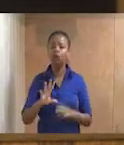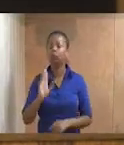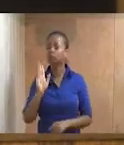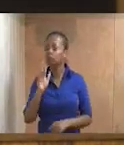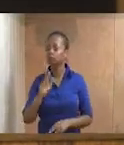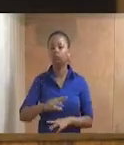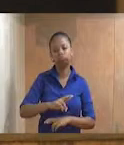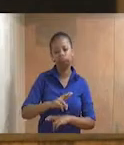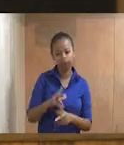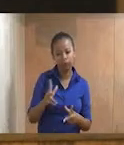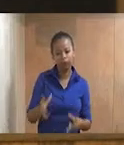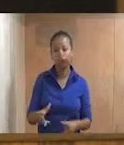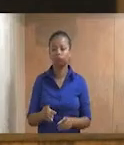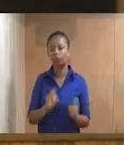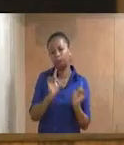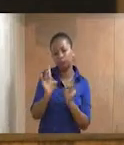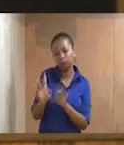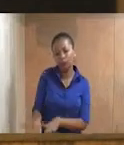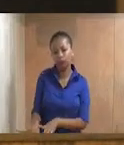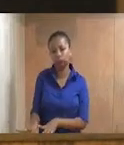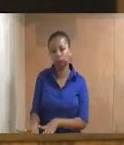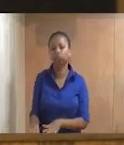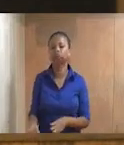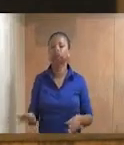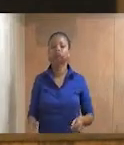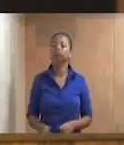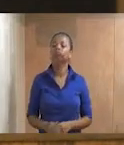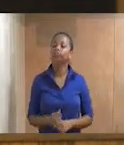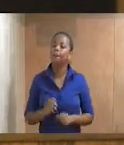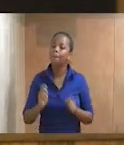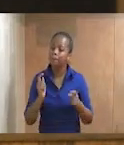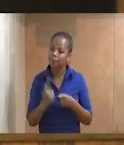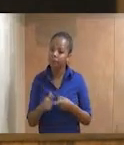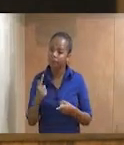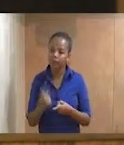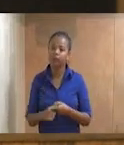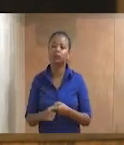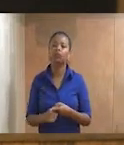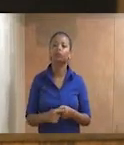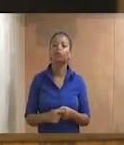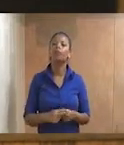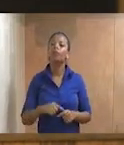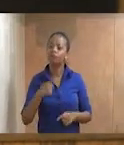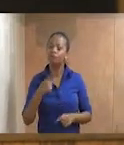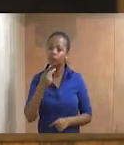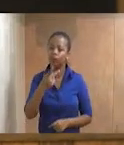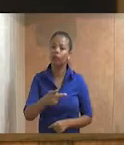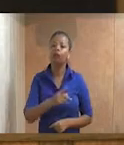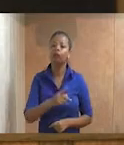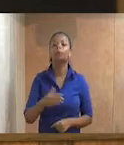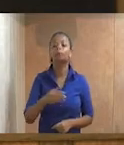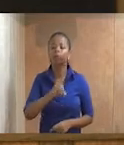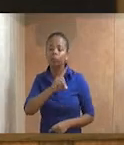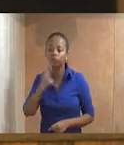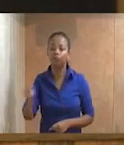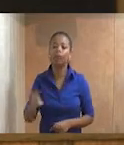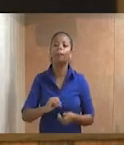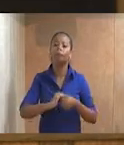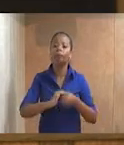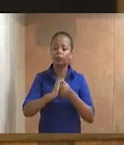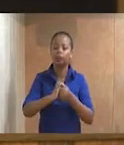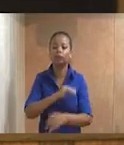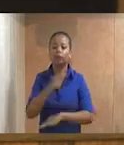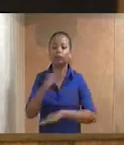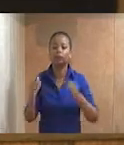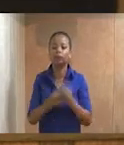né? Esquecido ou invisível. Portanto, eu gostaria de registrar esse momento, esse dia, o Dia do Índio. Parabéns a todos.